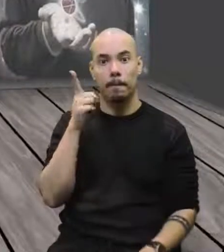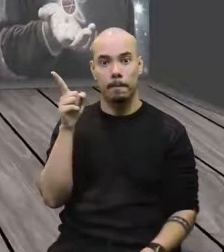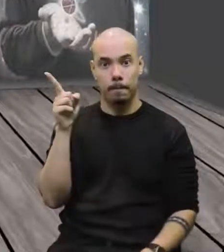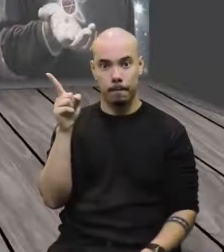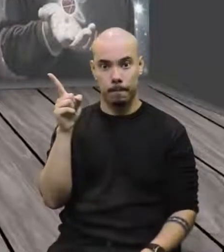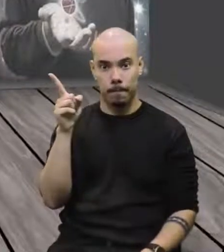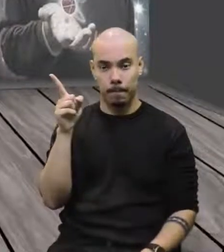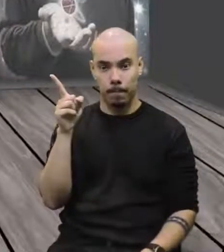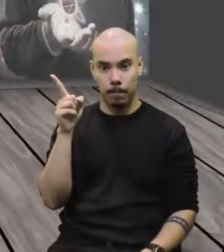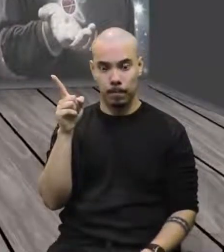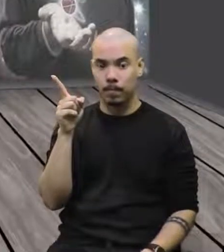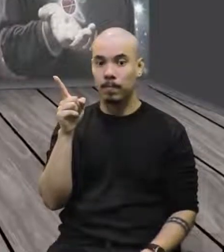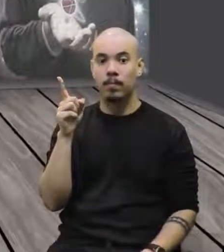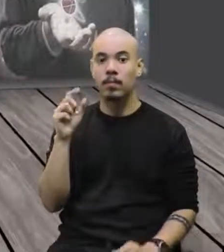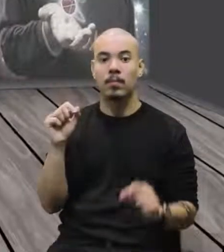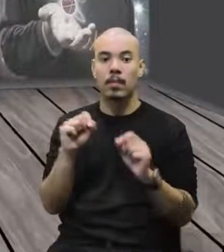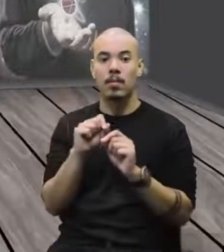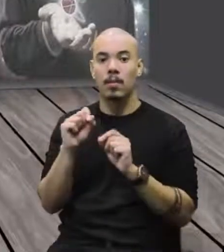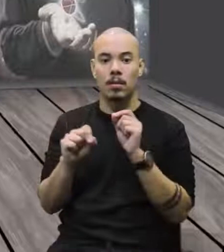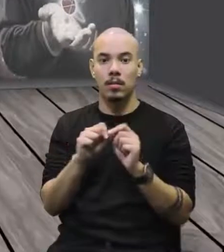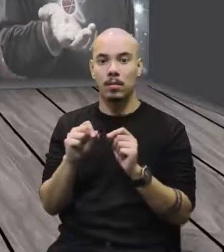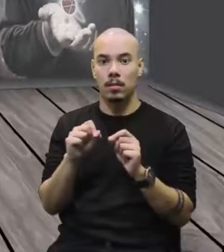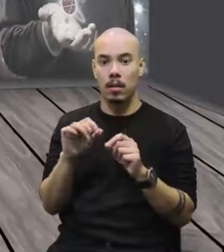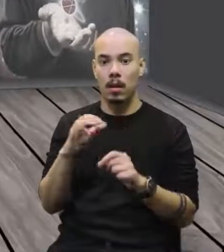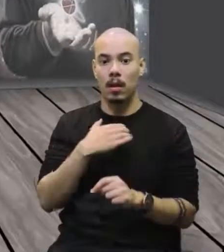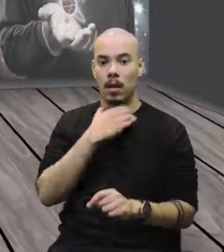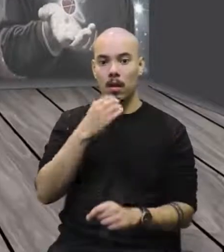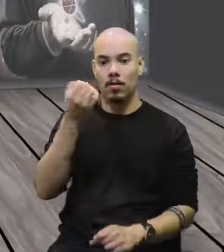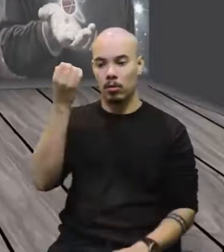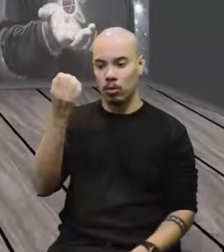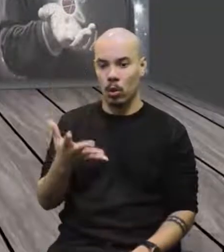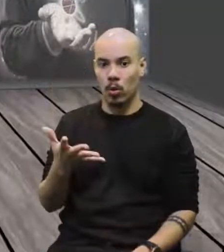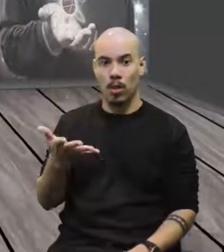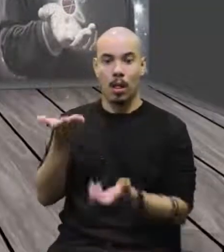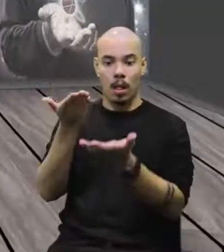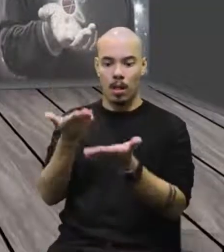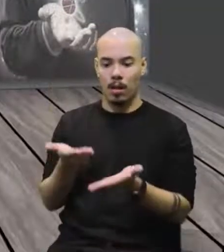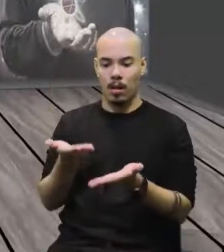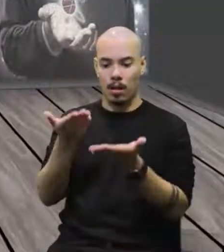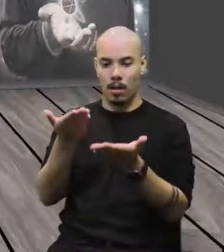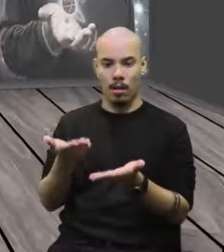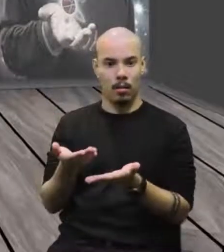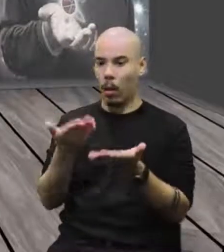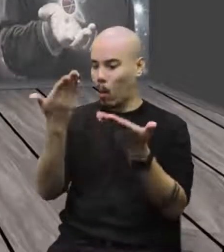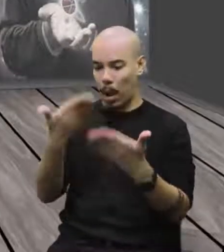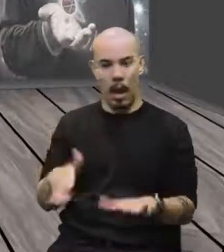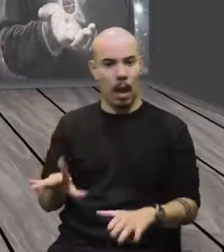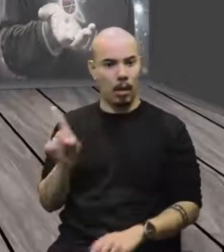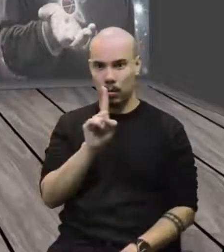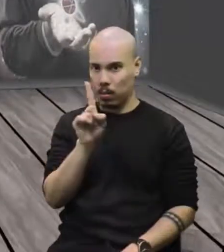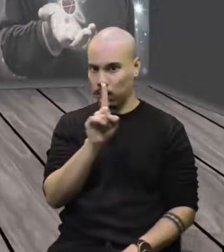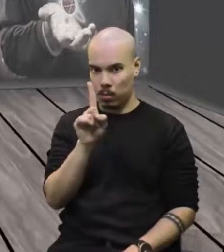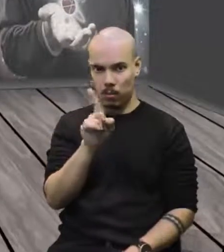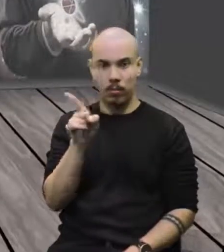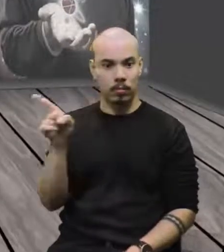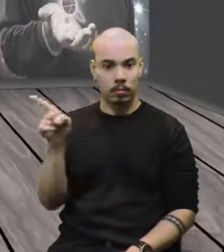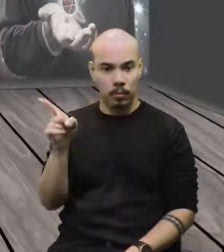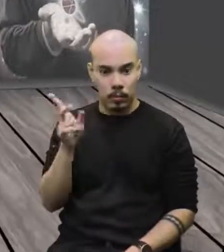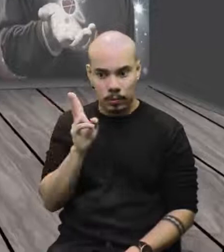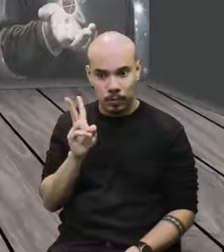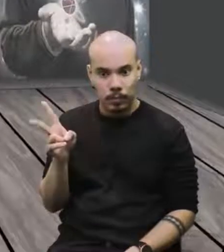né? Aí o que você faz? Você soltaria essa garrafa, ela ficaria flutuando. Nos supercondutores já temos isso, né?